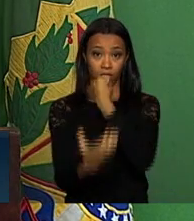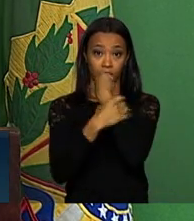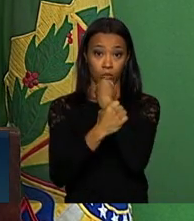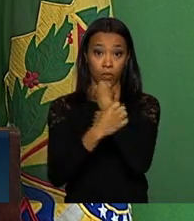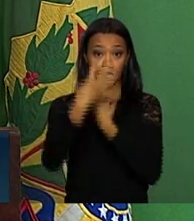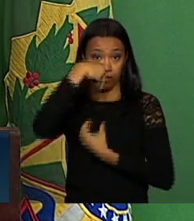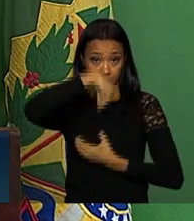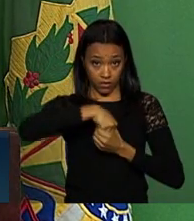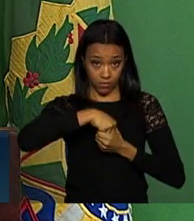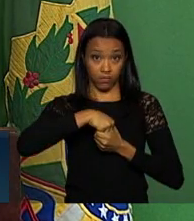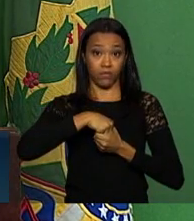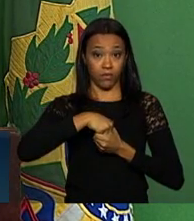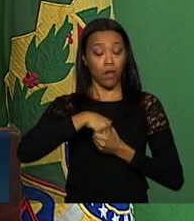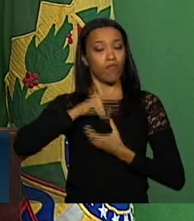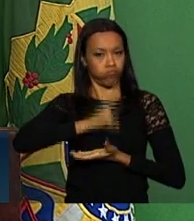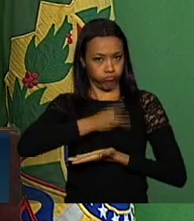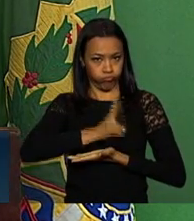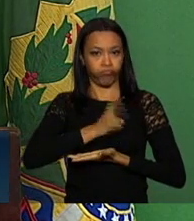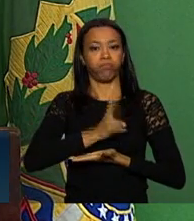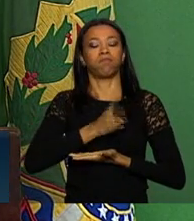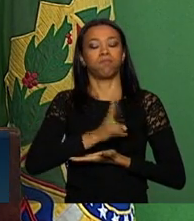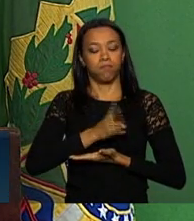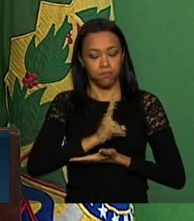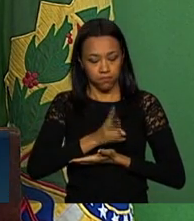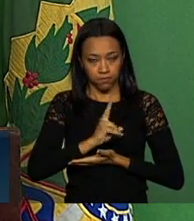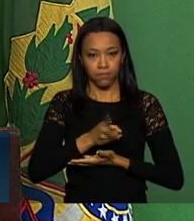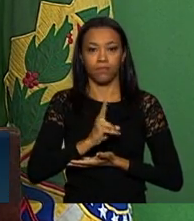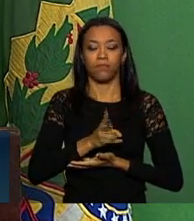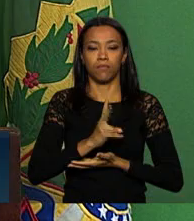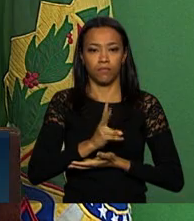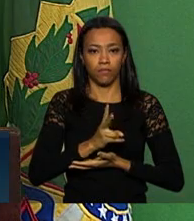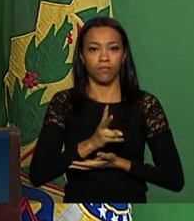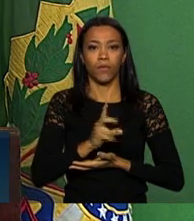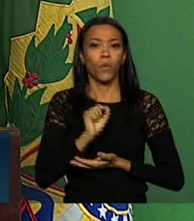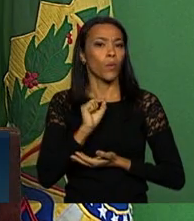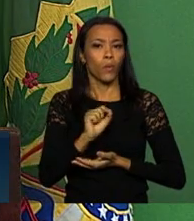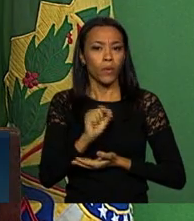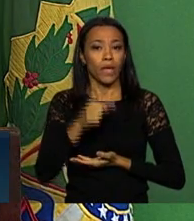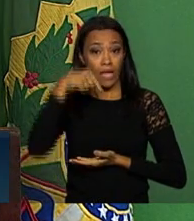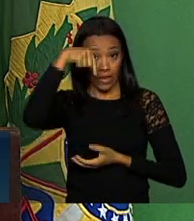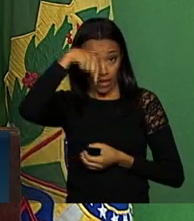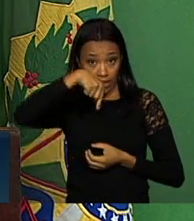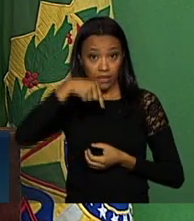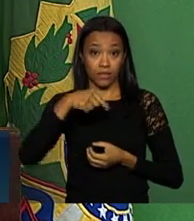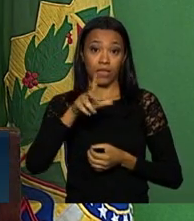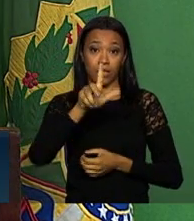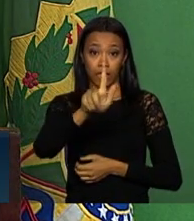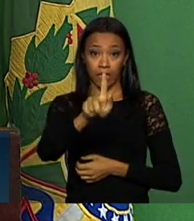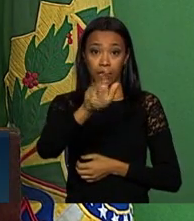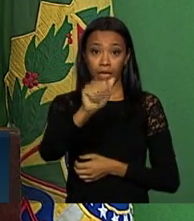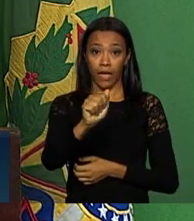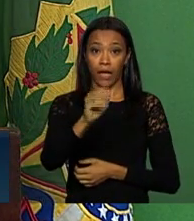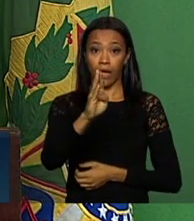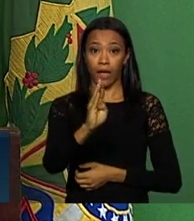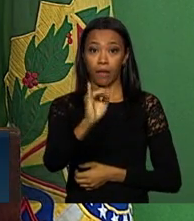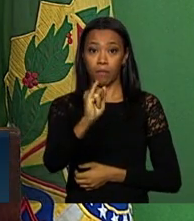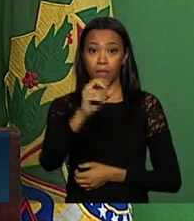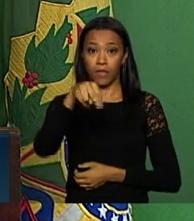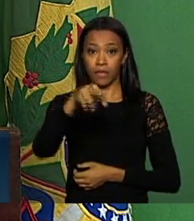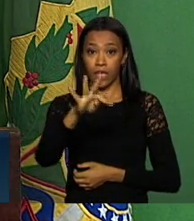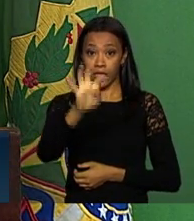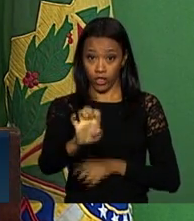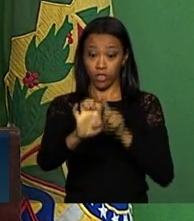institucional nós manteremos exclusivamente a parte deste gabinete que será transformado em